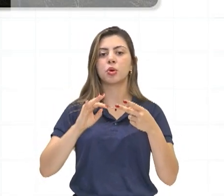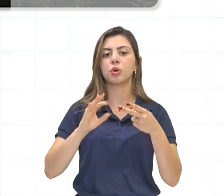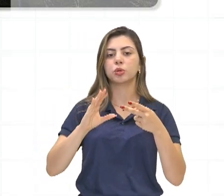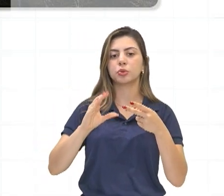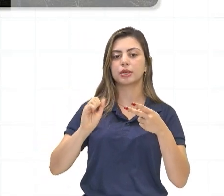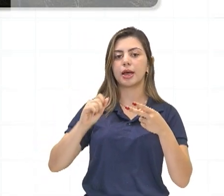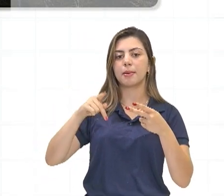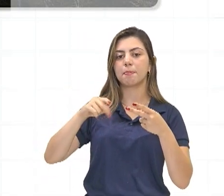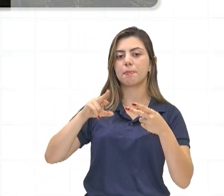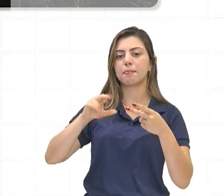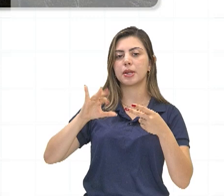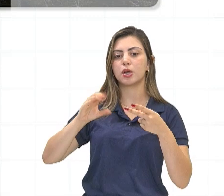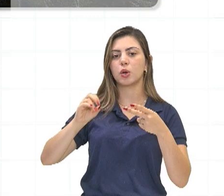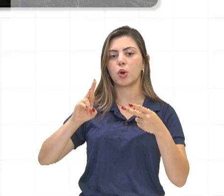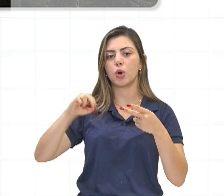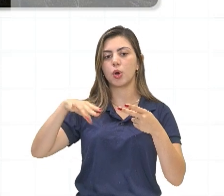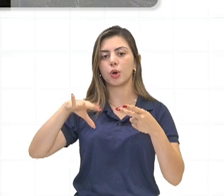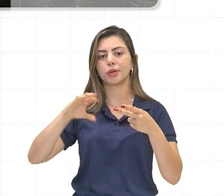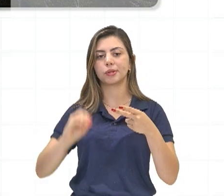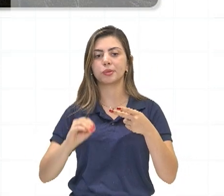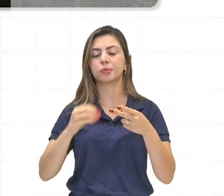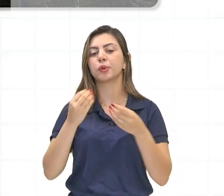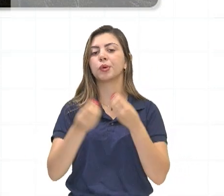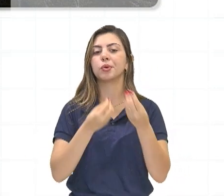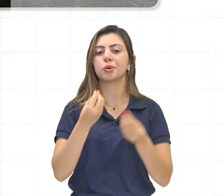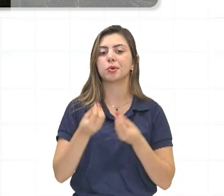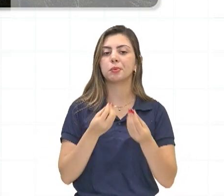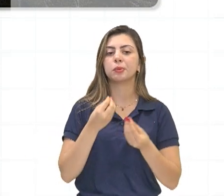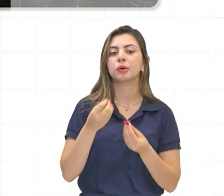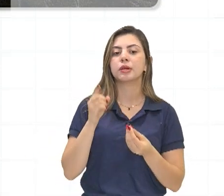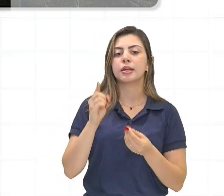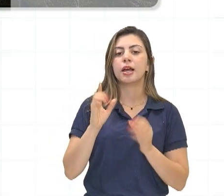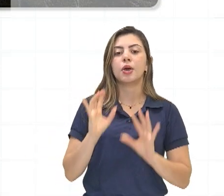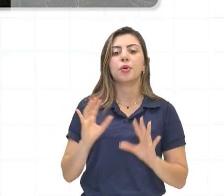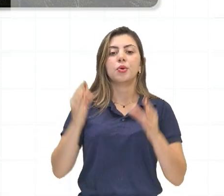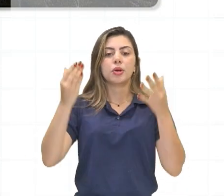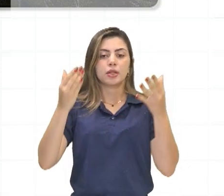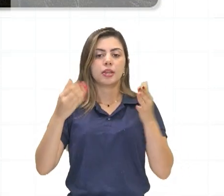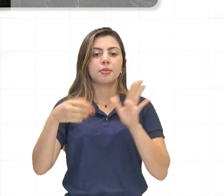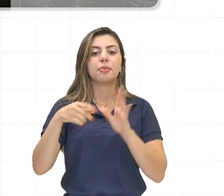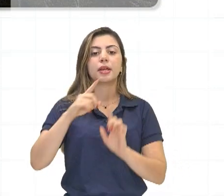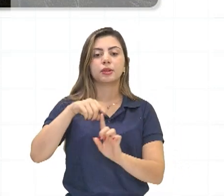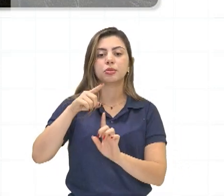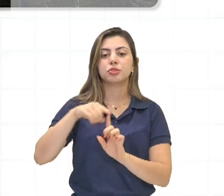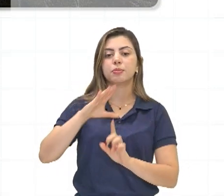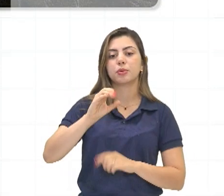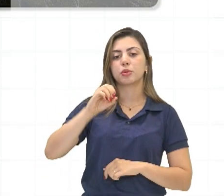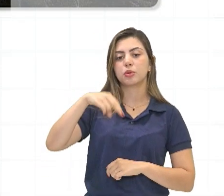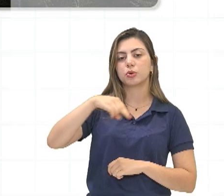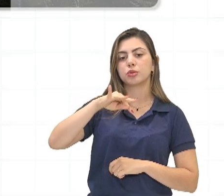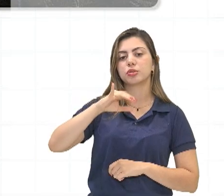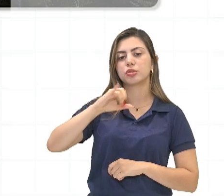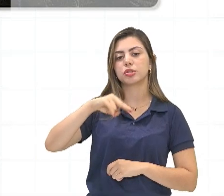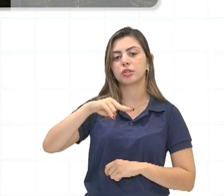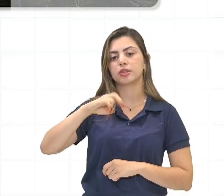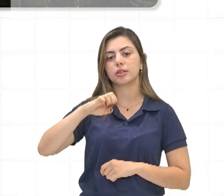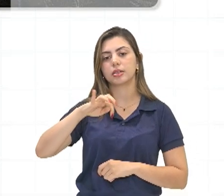esse tipo de clima é classificado em continental e